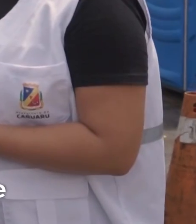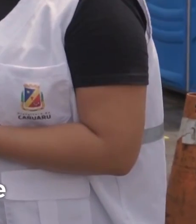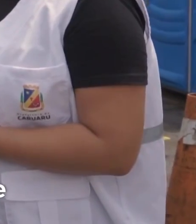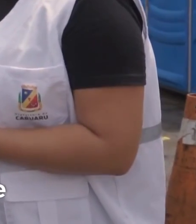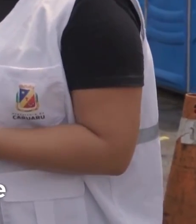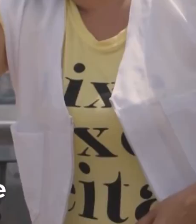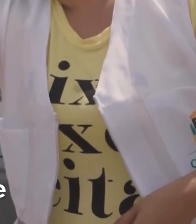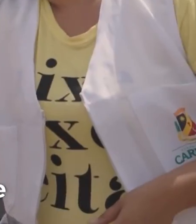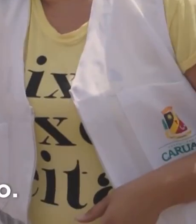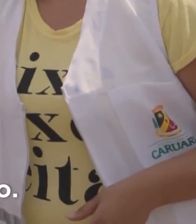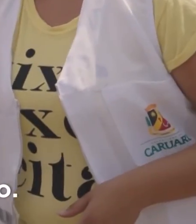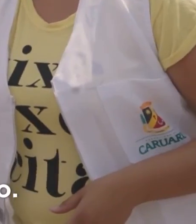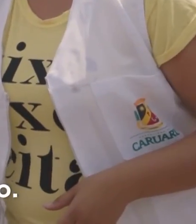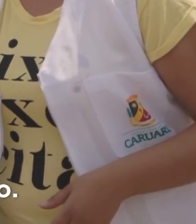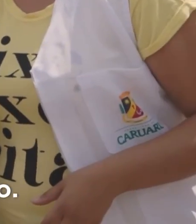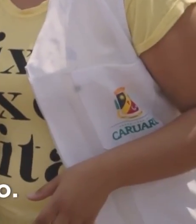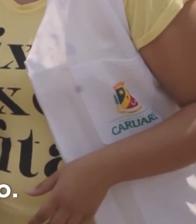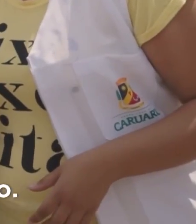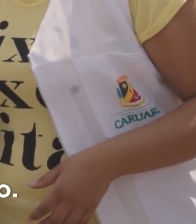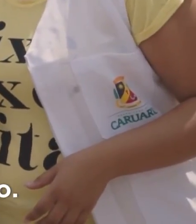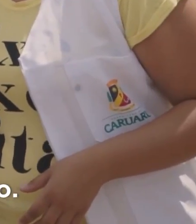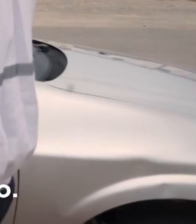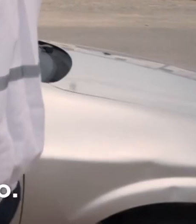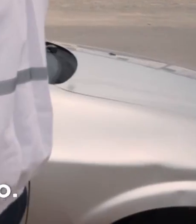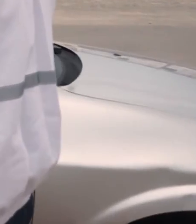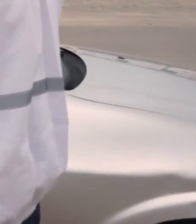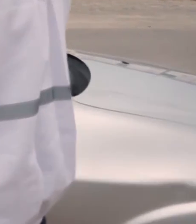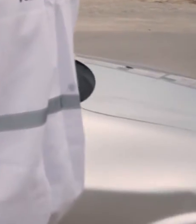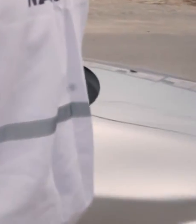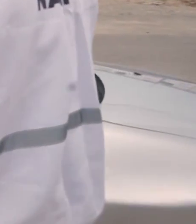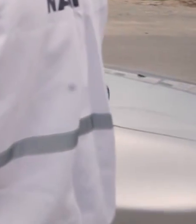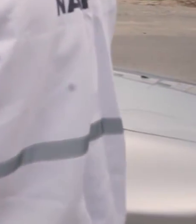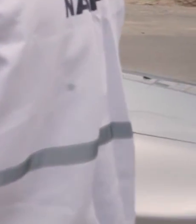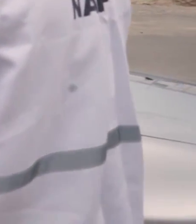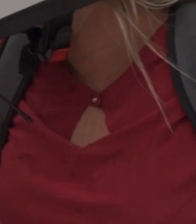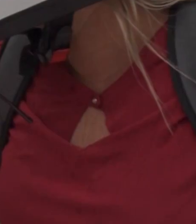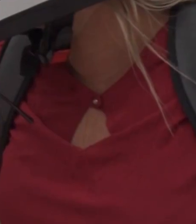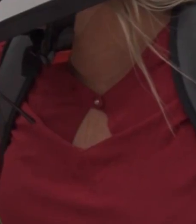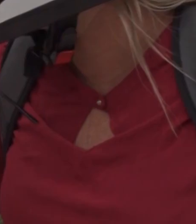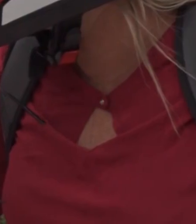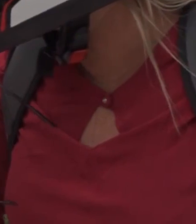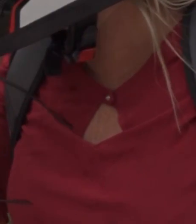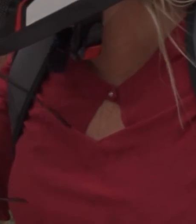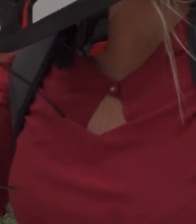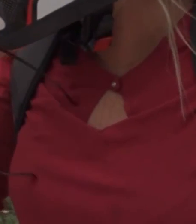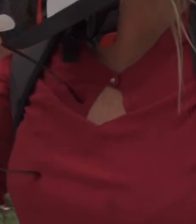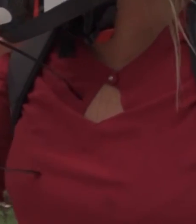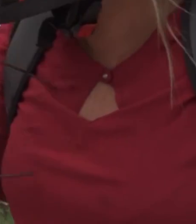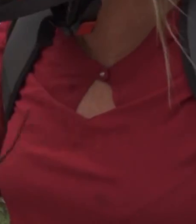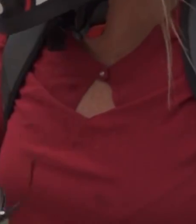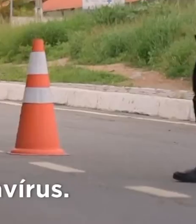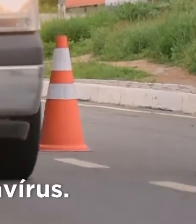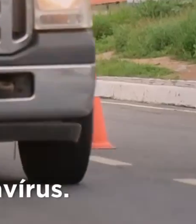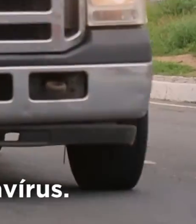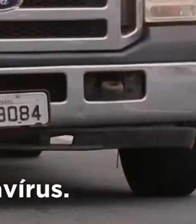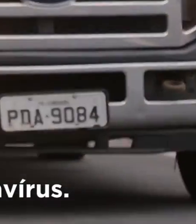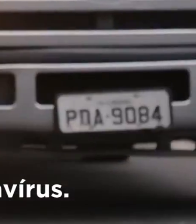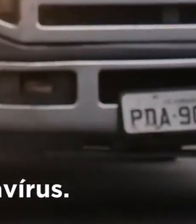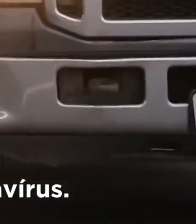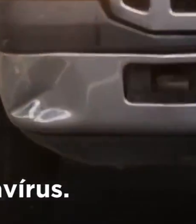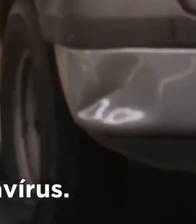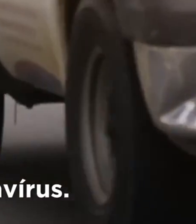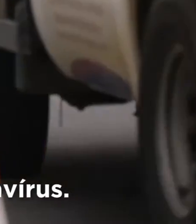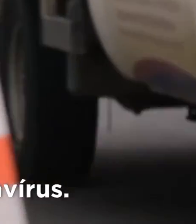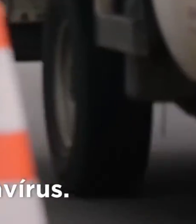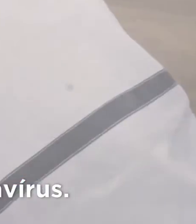febre e sintomas de gripe são registrados para monitoramento. Equipes de diversos órgãos trabalham de forma integrada para